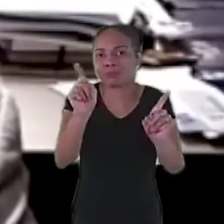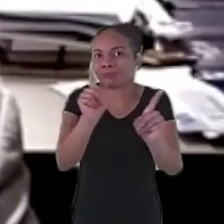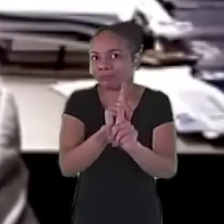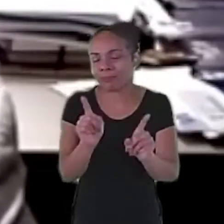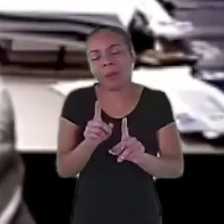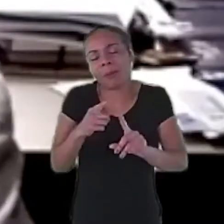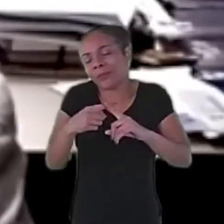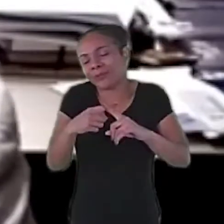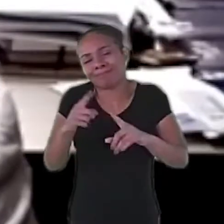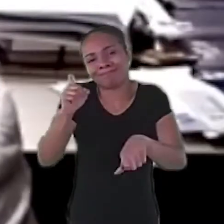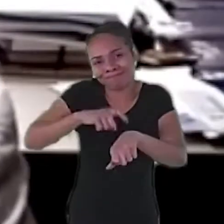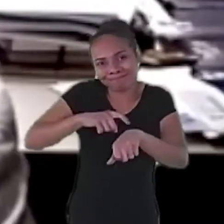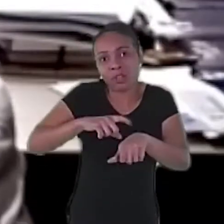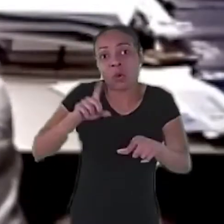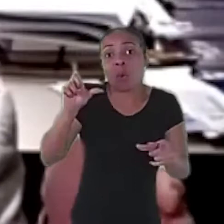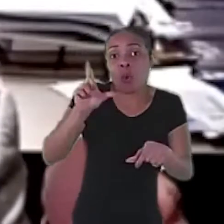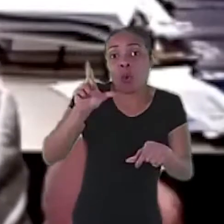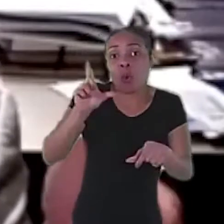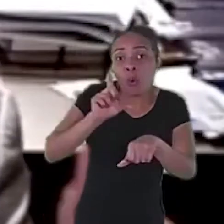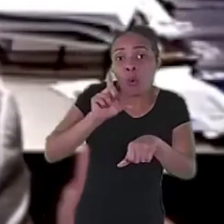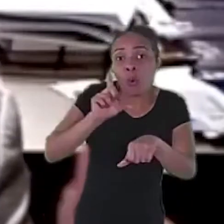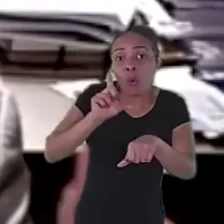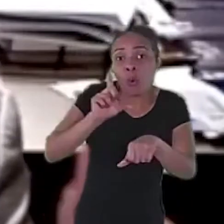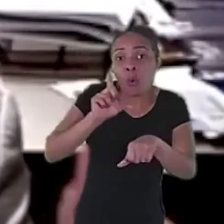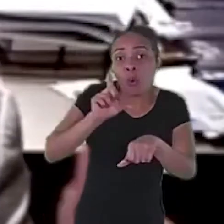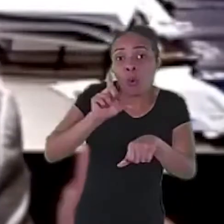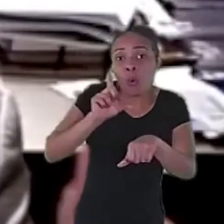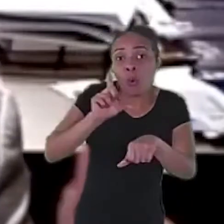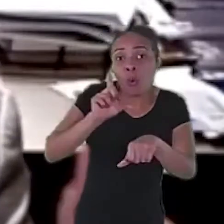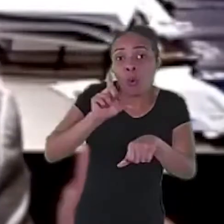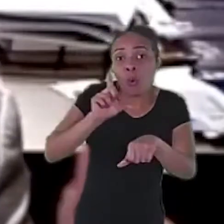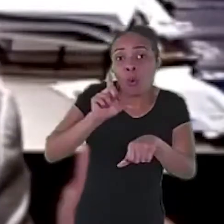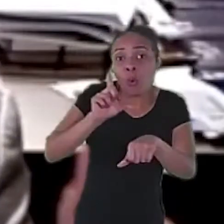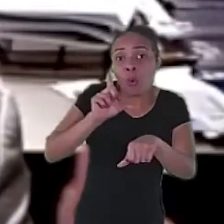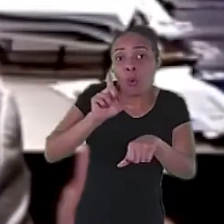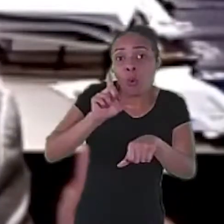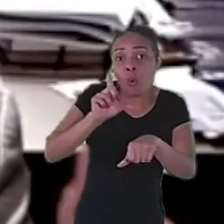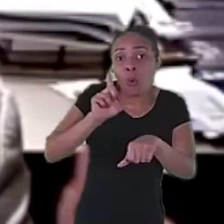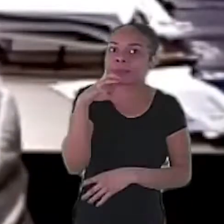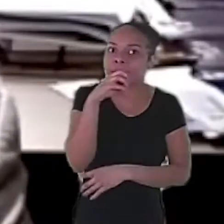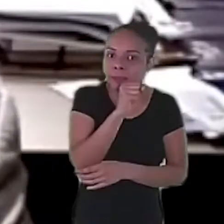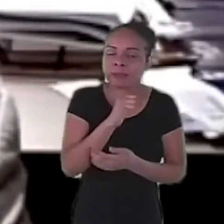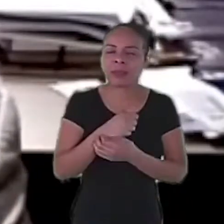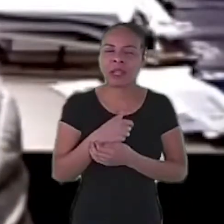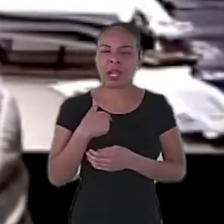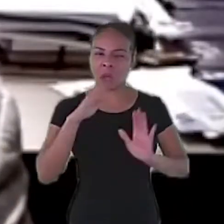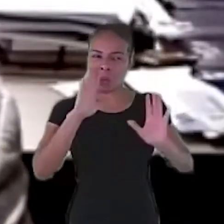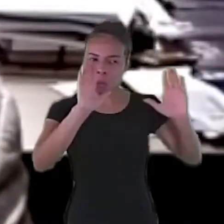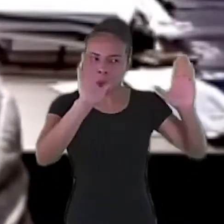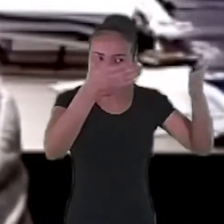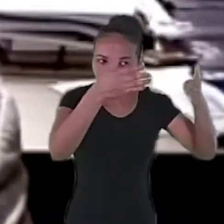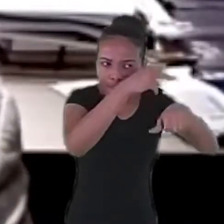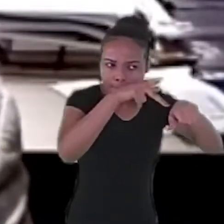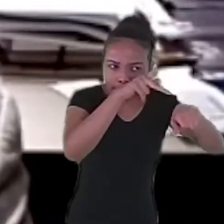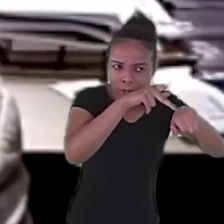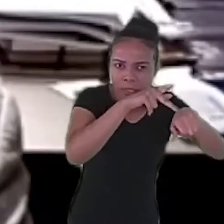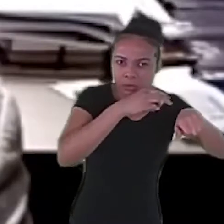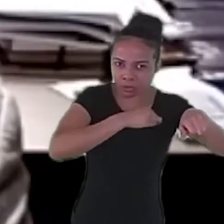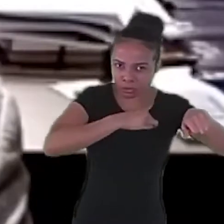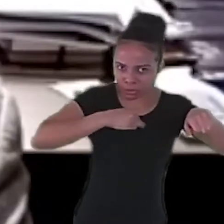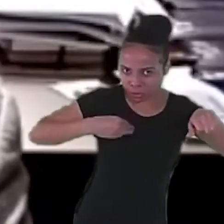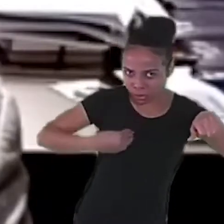objetivo. Eu não enfoquei diretamente na China, como fez o professor